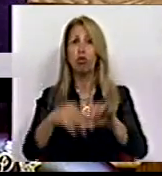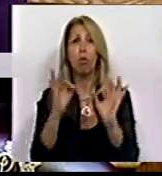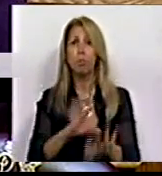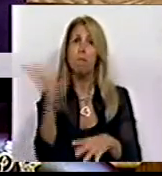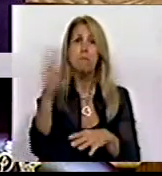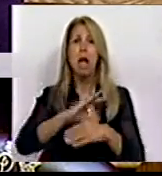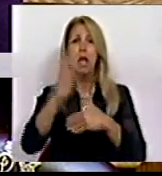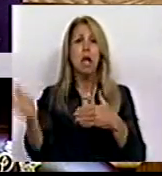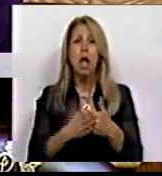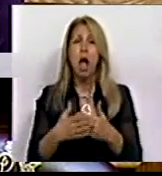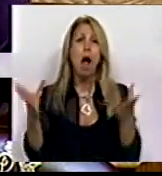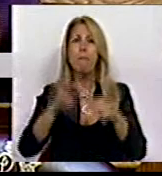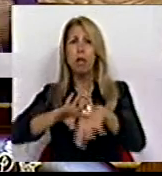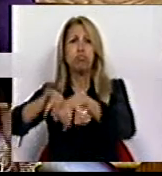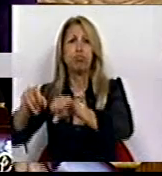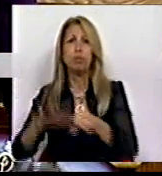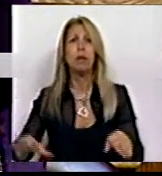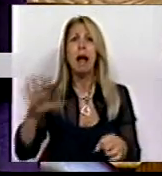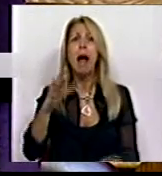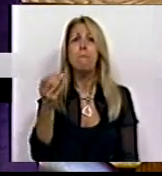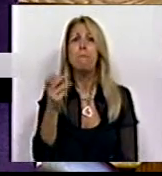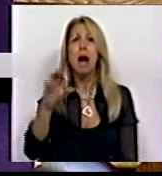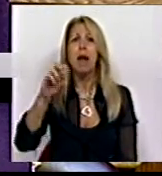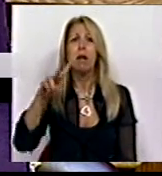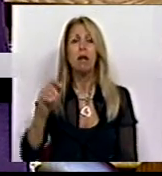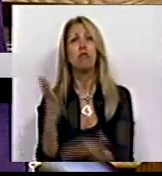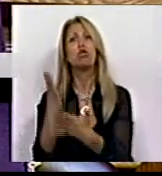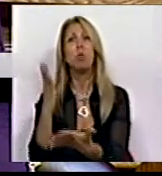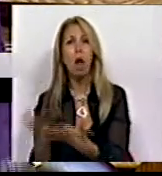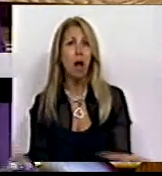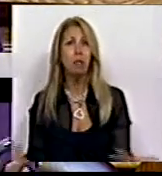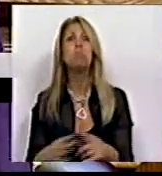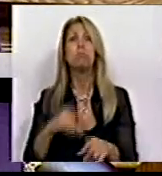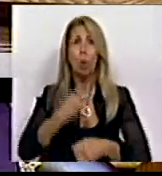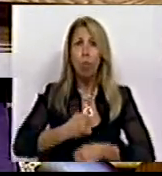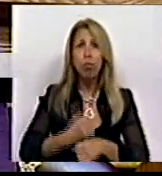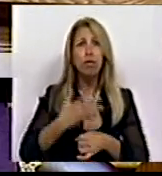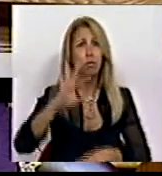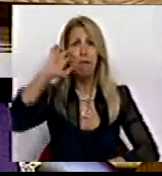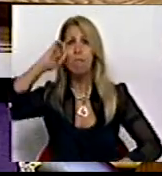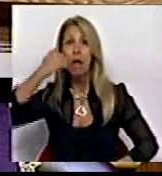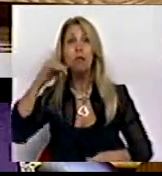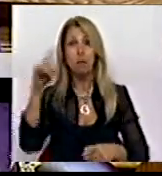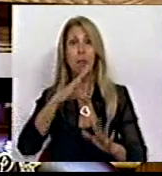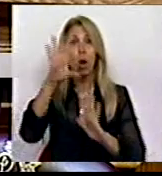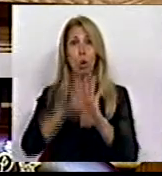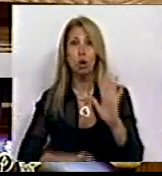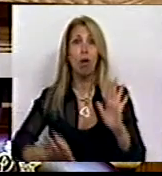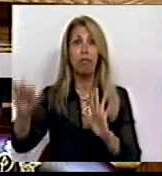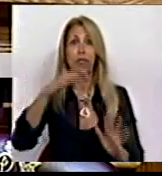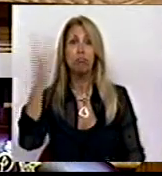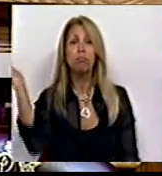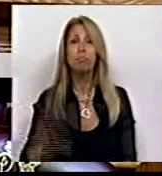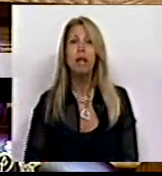mais degradação do parque escolar, agravamento da carência de profissionais nesta área, como assim a sua precariedade. Na